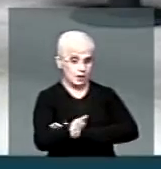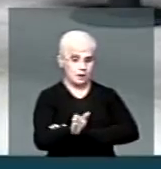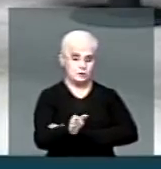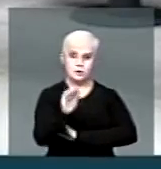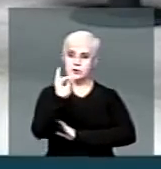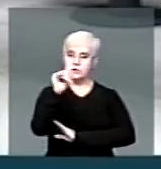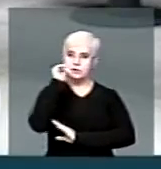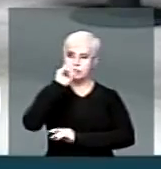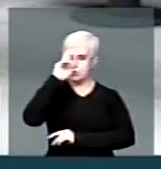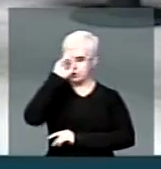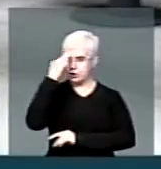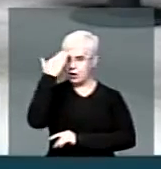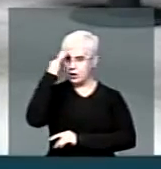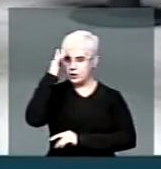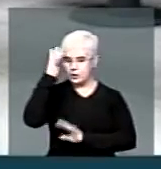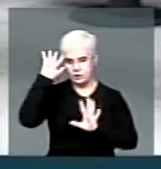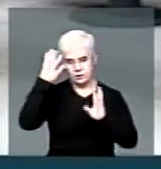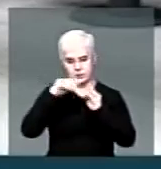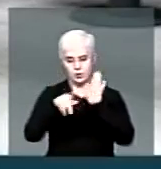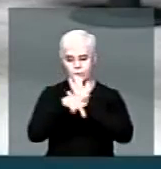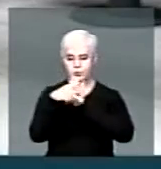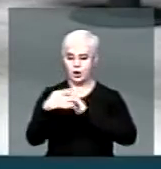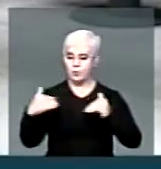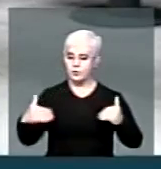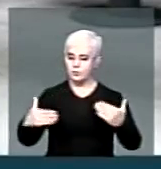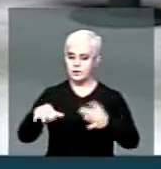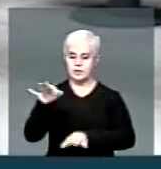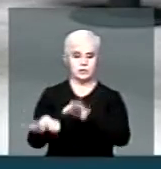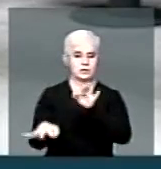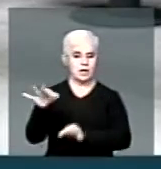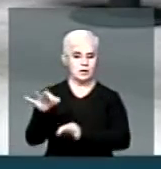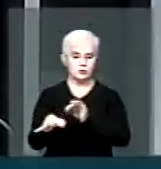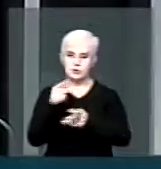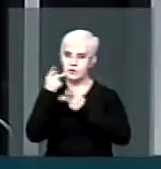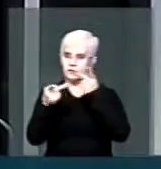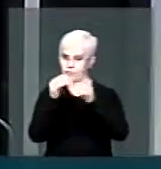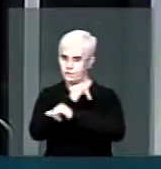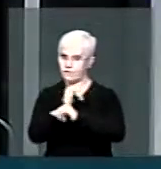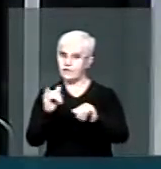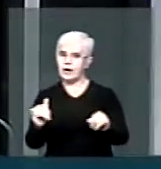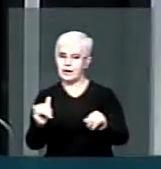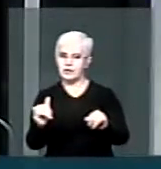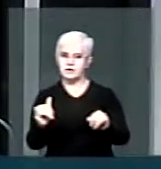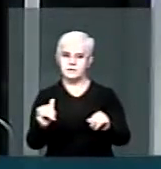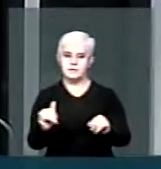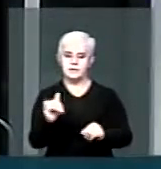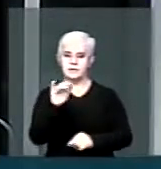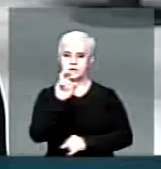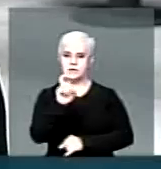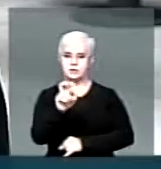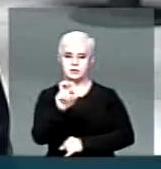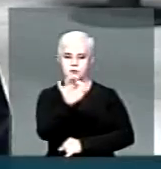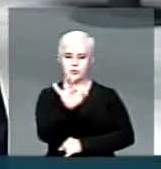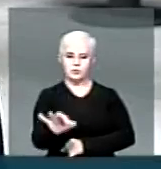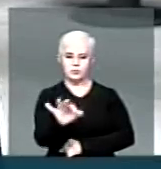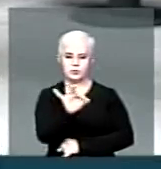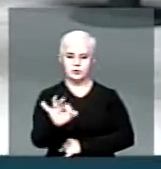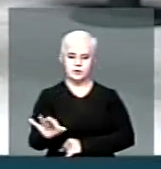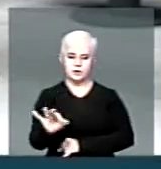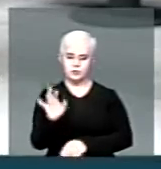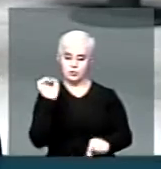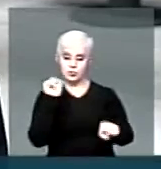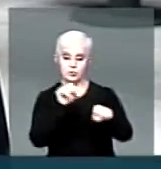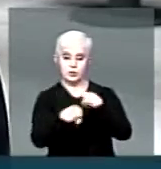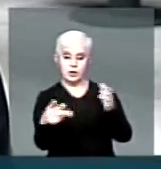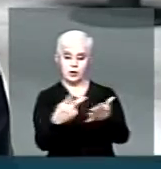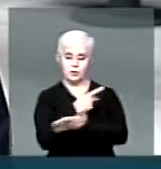Vossa Excelência considerar que o próprio Ministério da Justiça afirma que apenas 5% dos homicídios